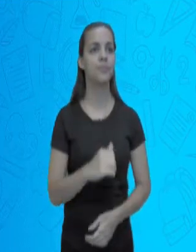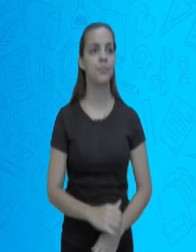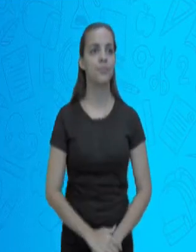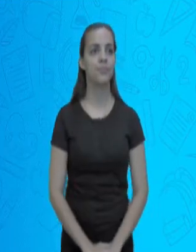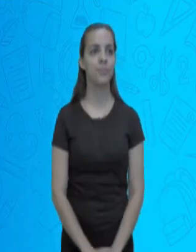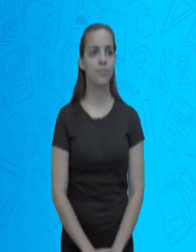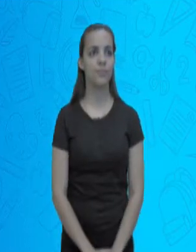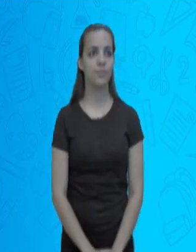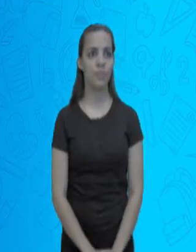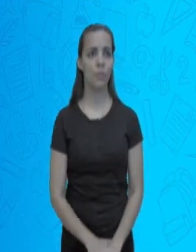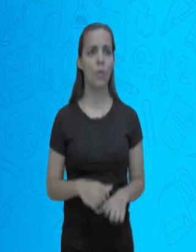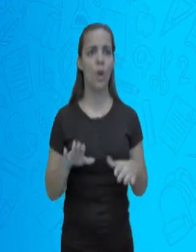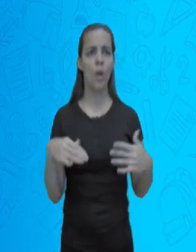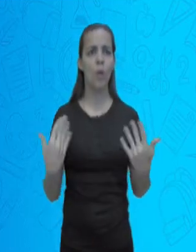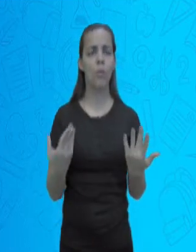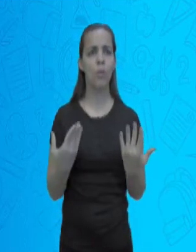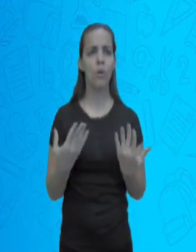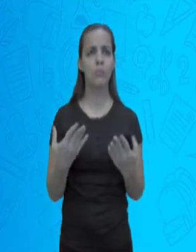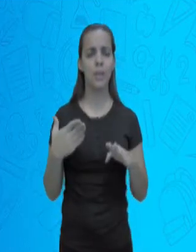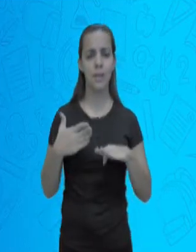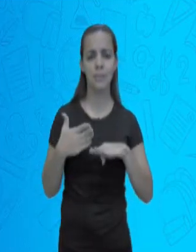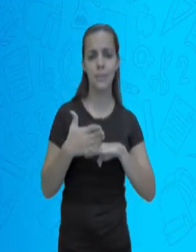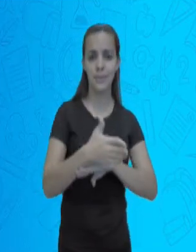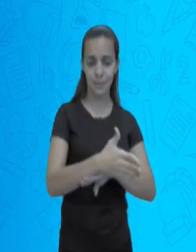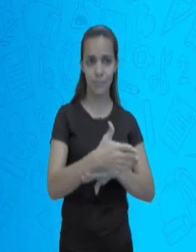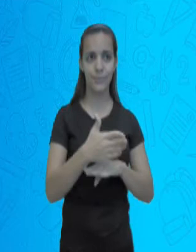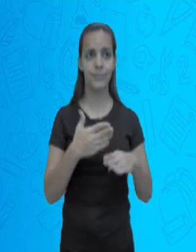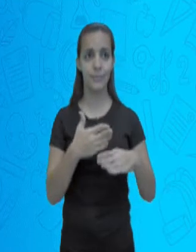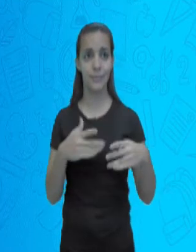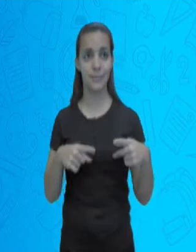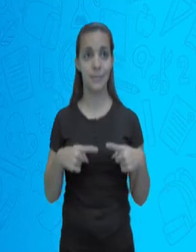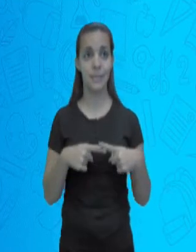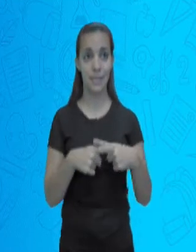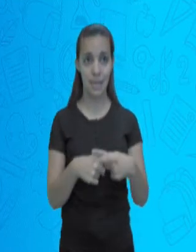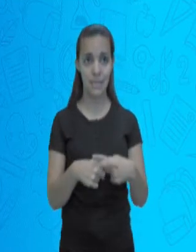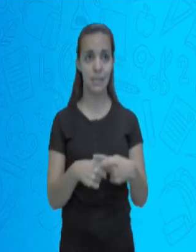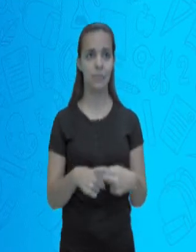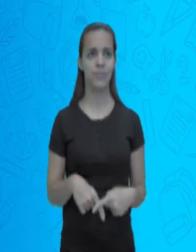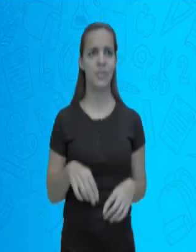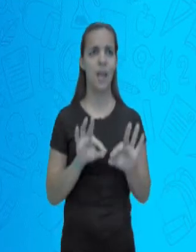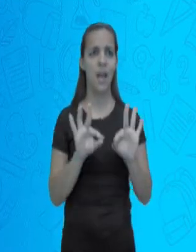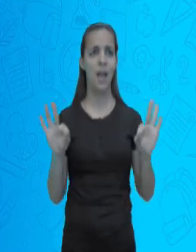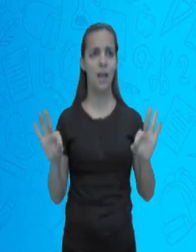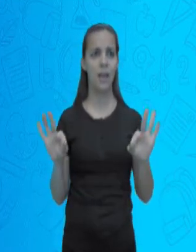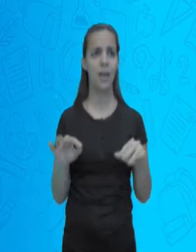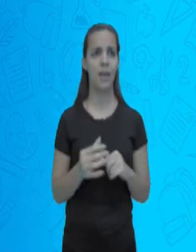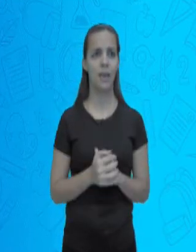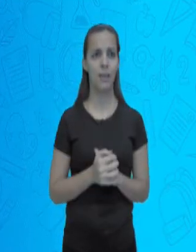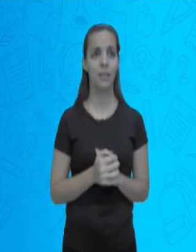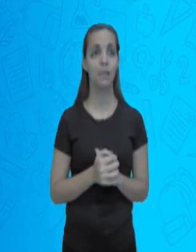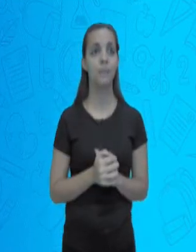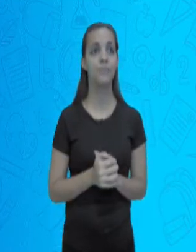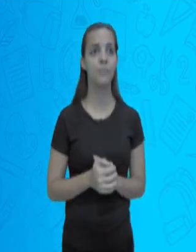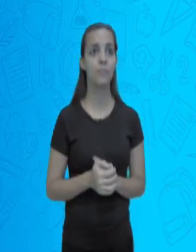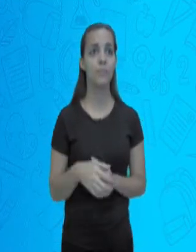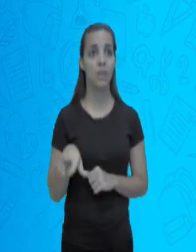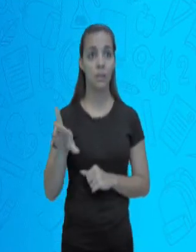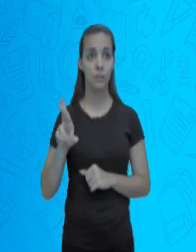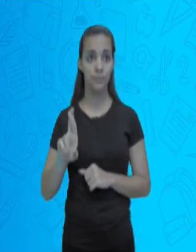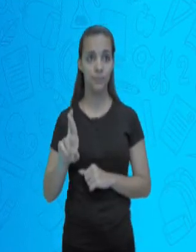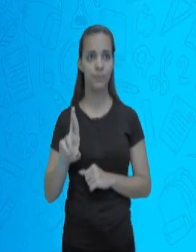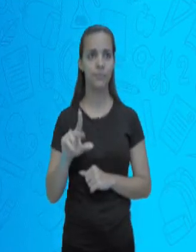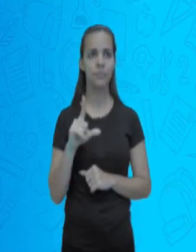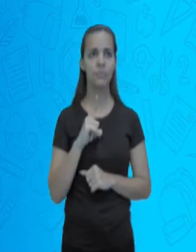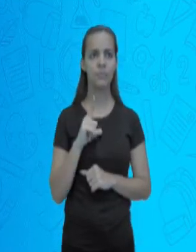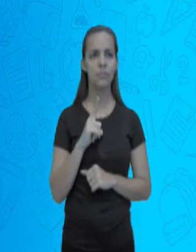Quando queremos traçar uma reta perpendicular à reta R, sem a condição de passar por um ponto P